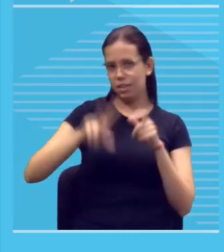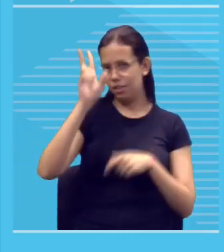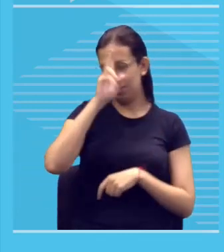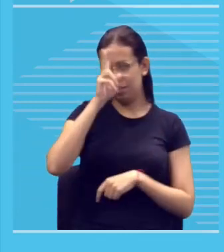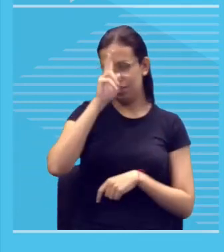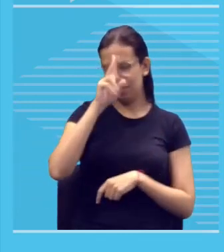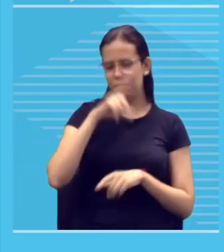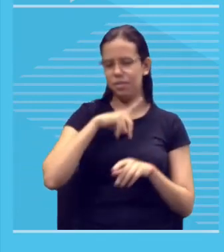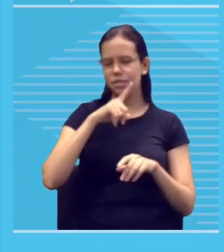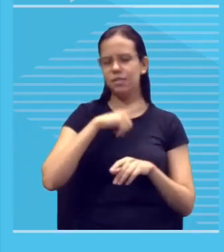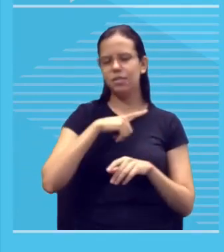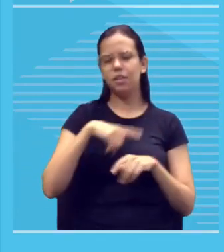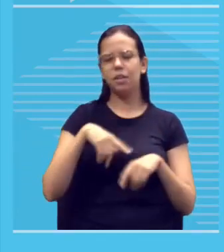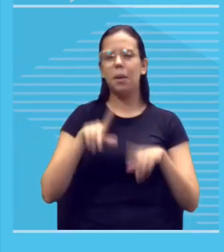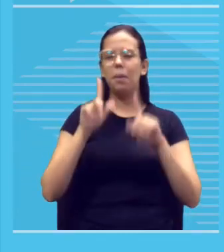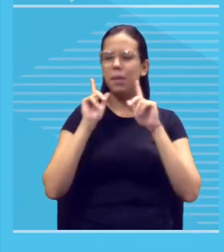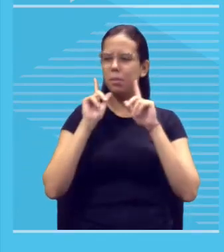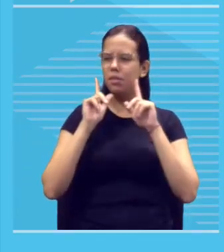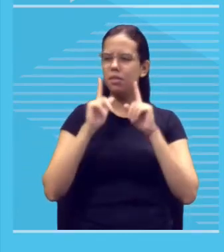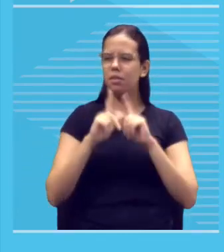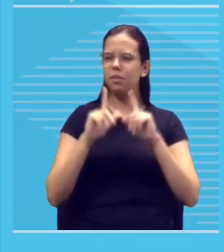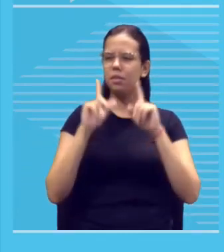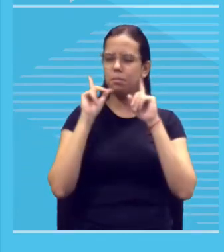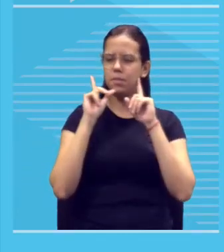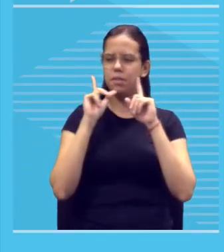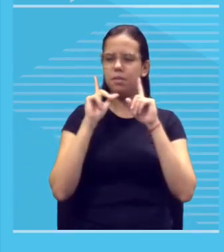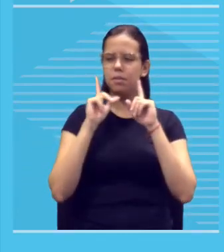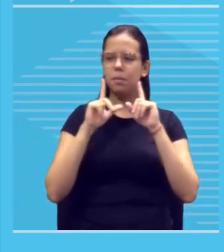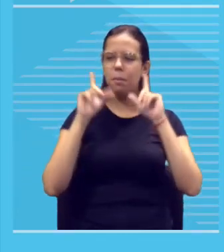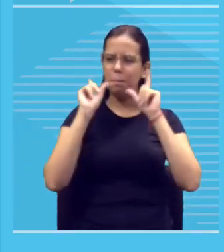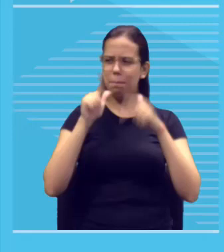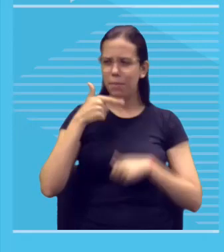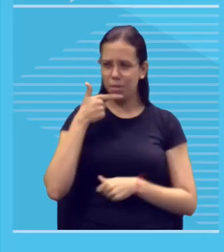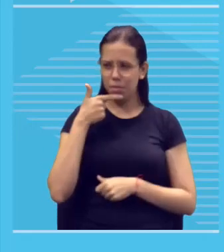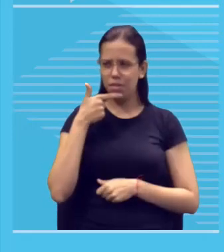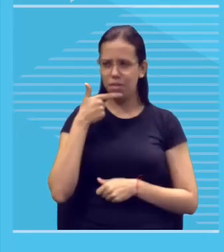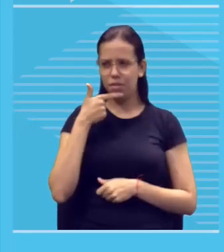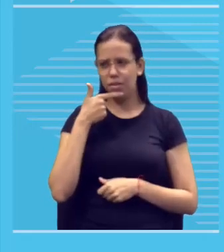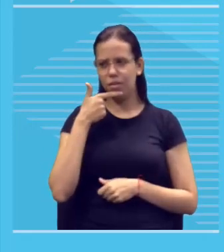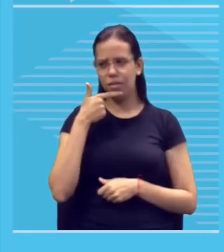a matemática era tão fácil turma 2 4